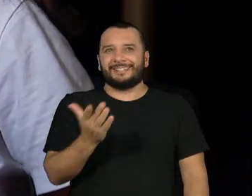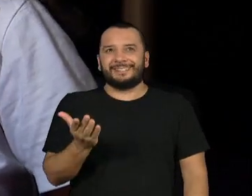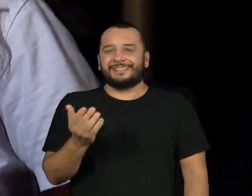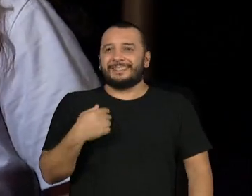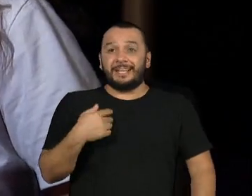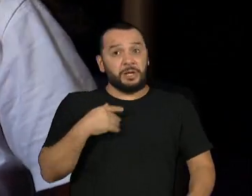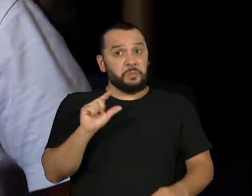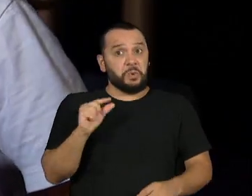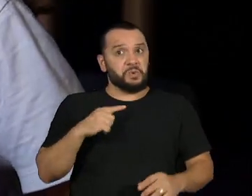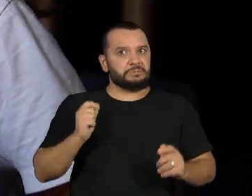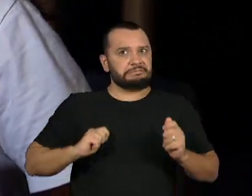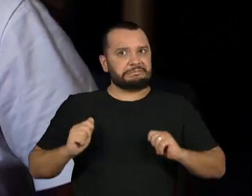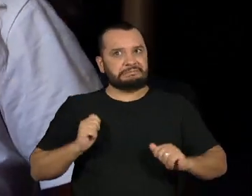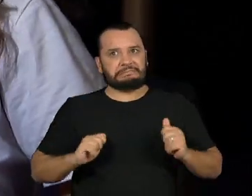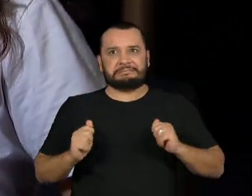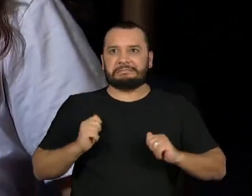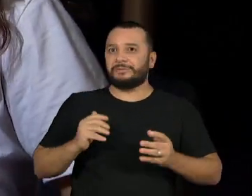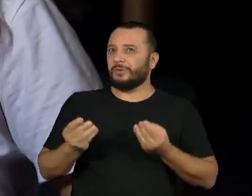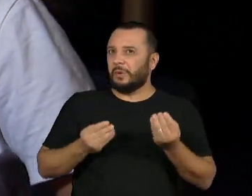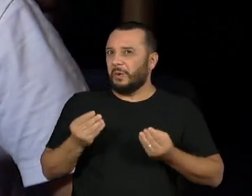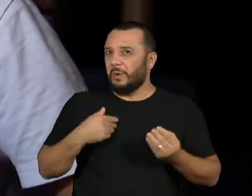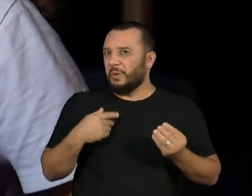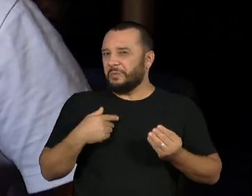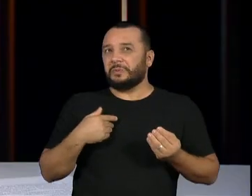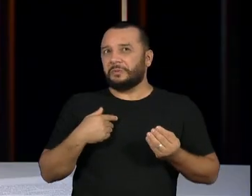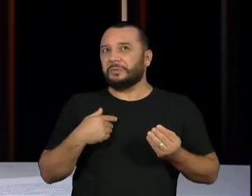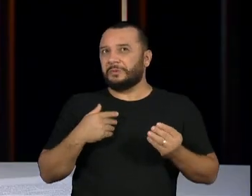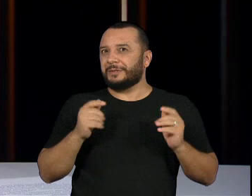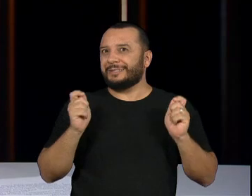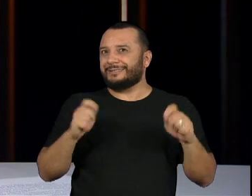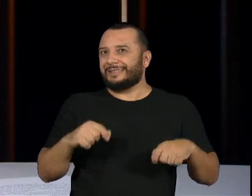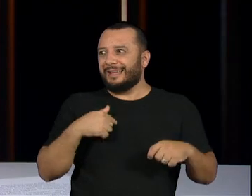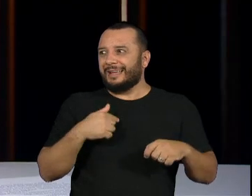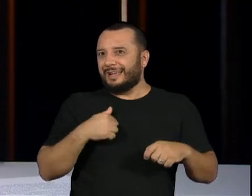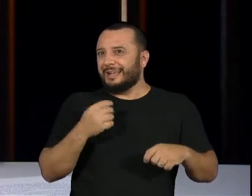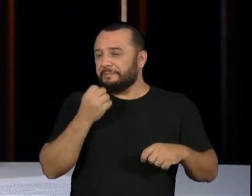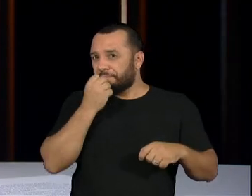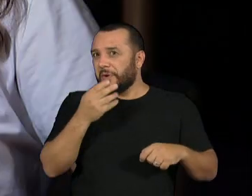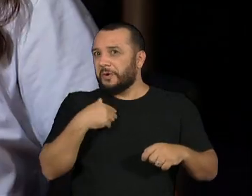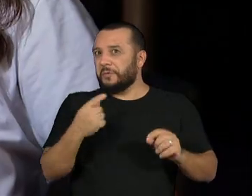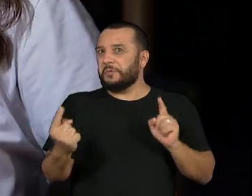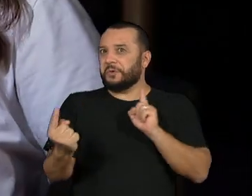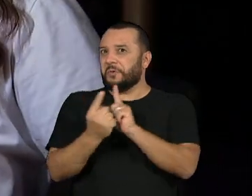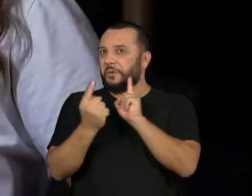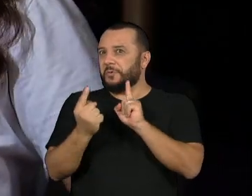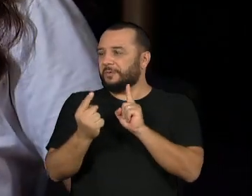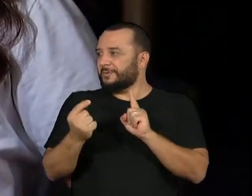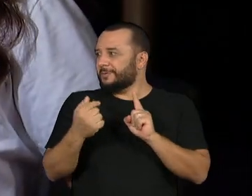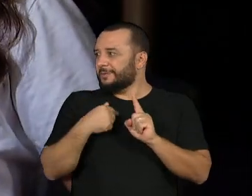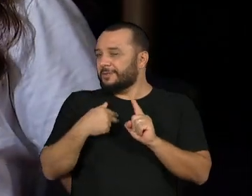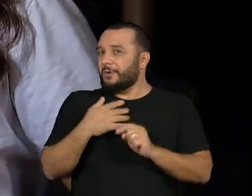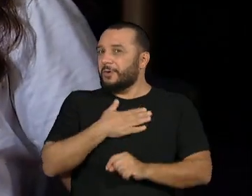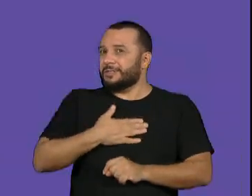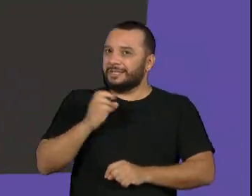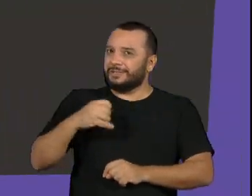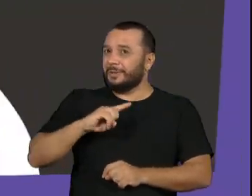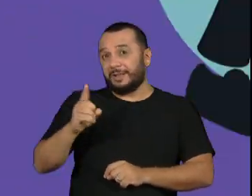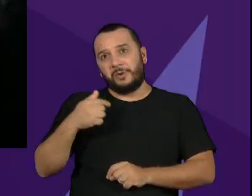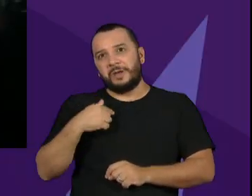aflição, assim, será que vai ser um bom encontro? Será que eles vão se gostar ou não? Então, eu parti com essas